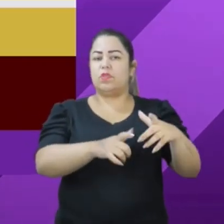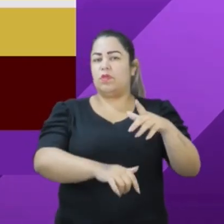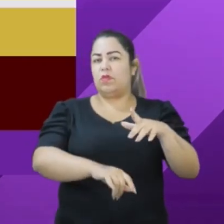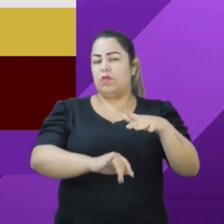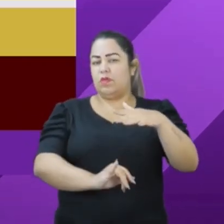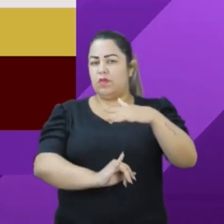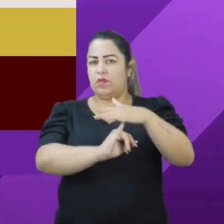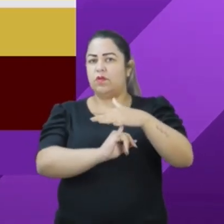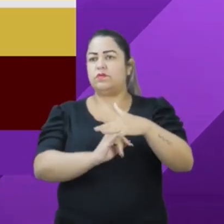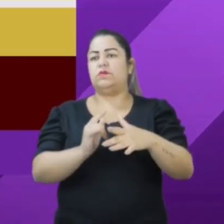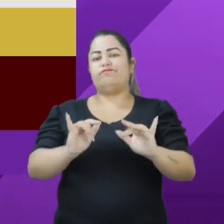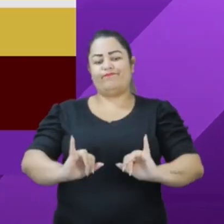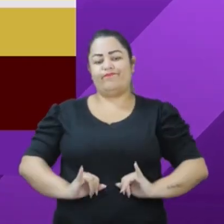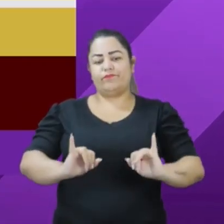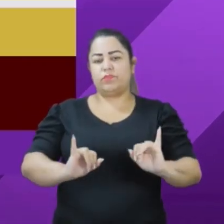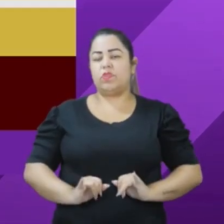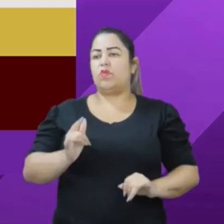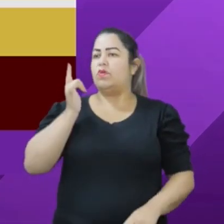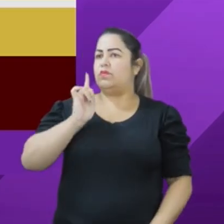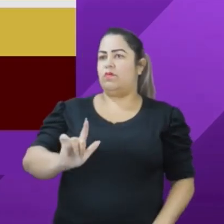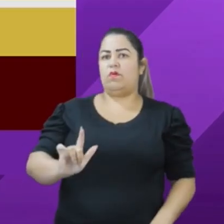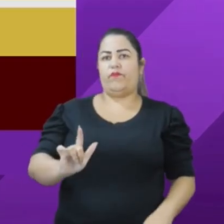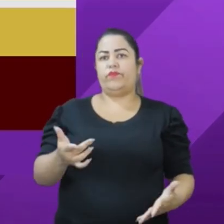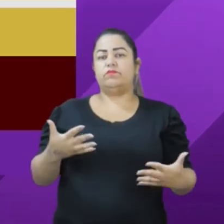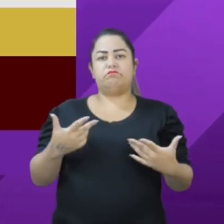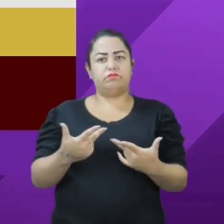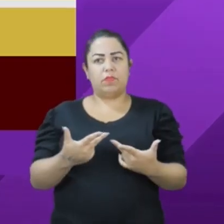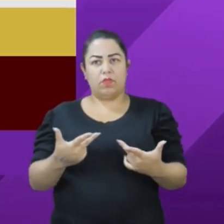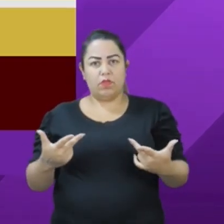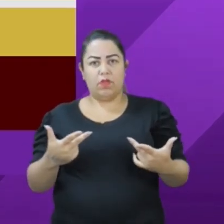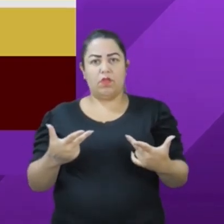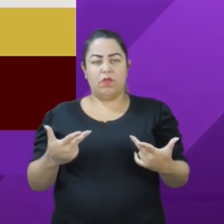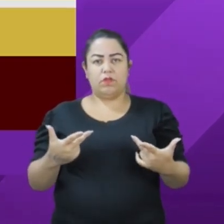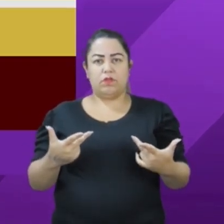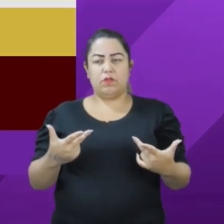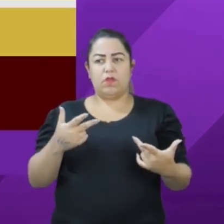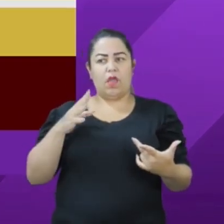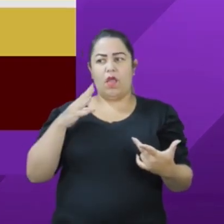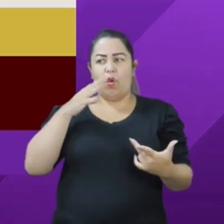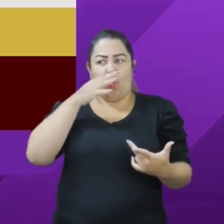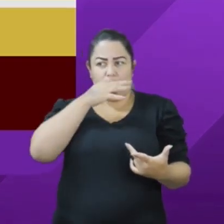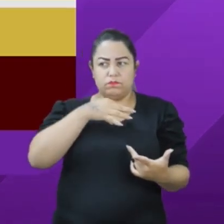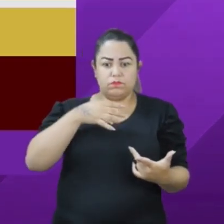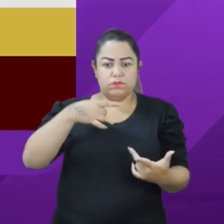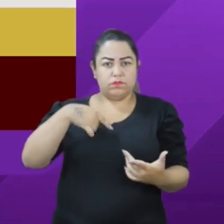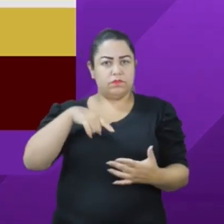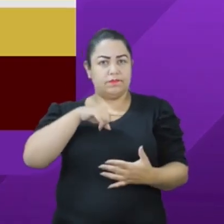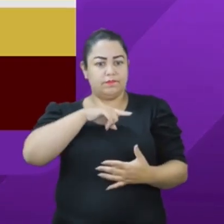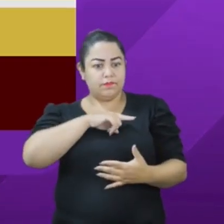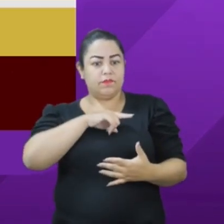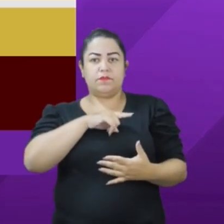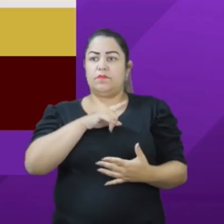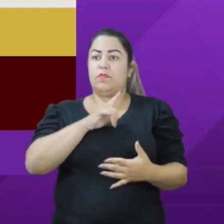um novo dano, um novo constrangimento. E aí, nós não vamos ter